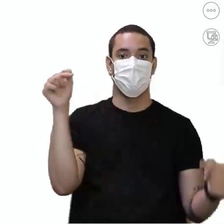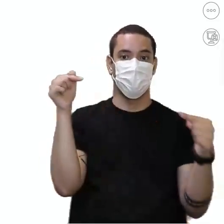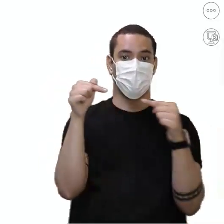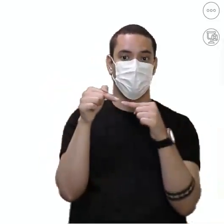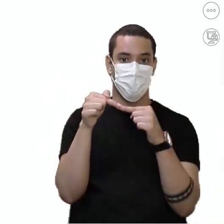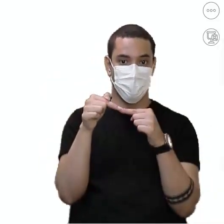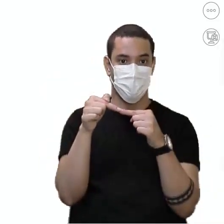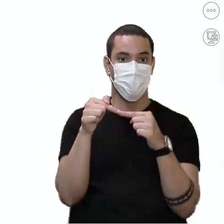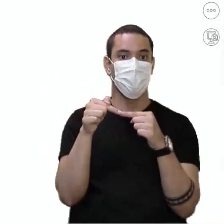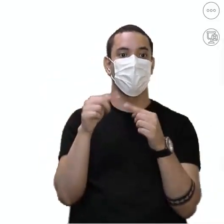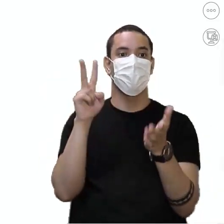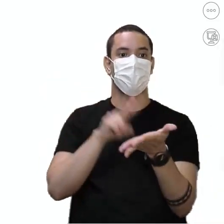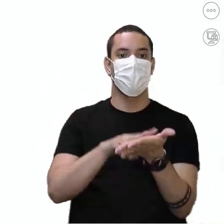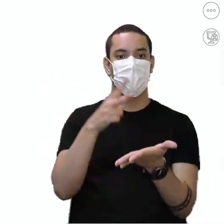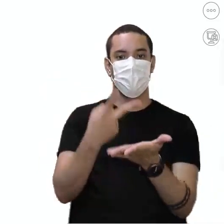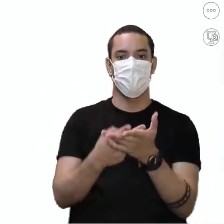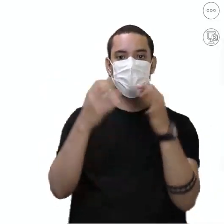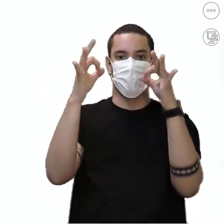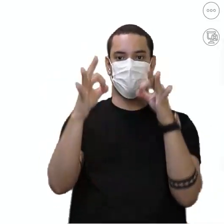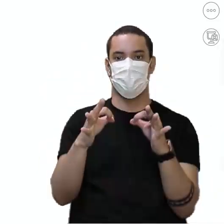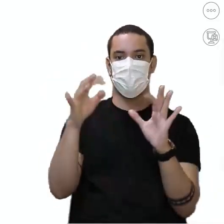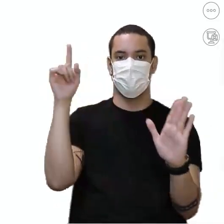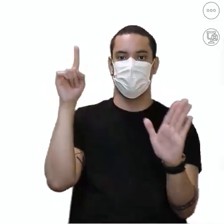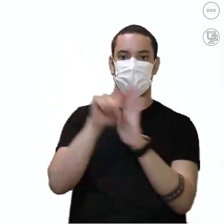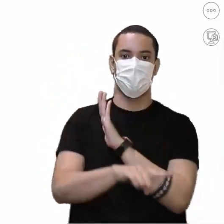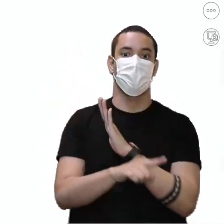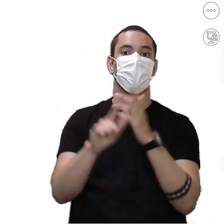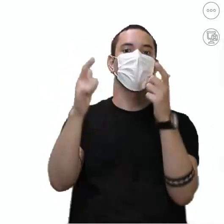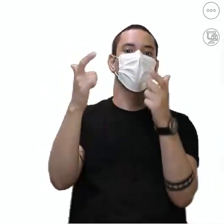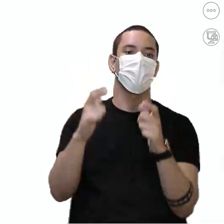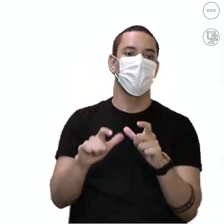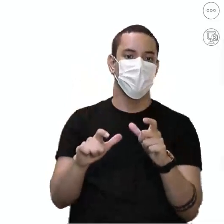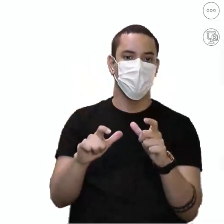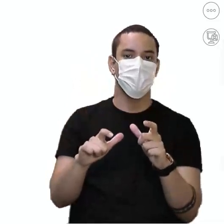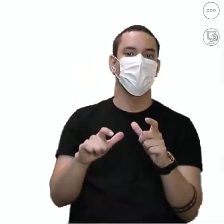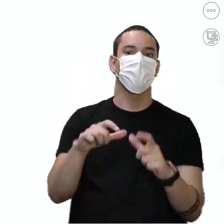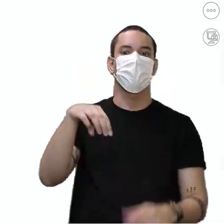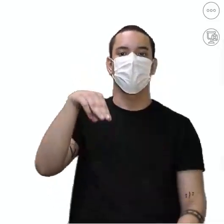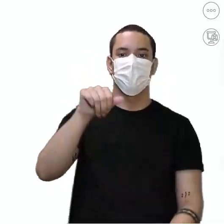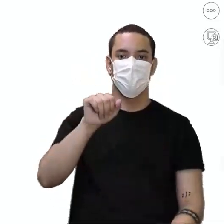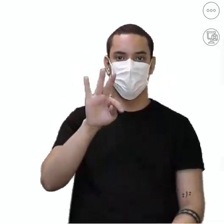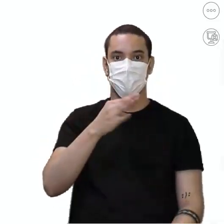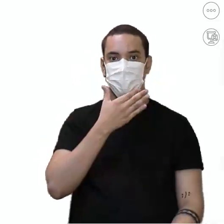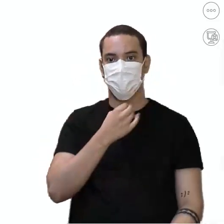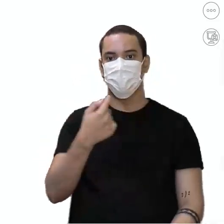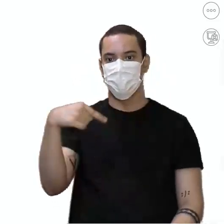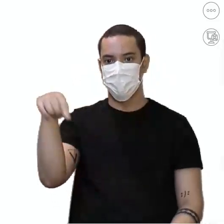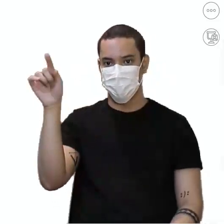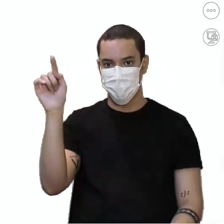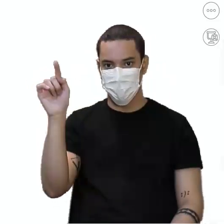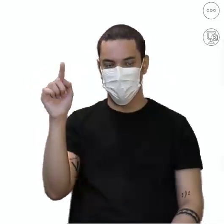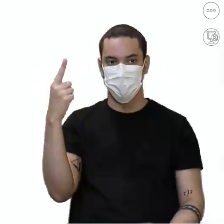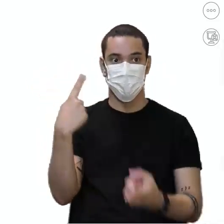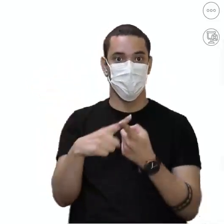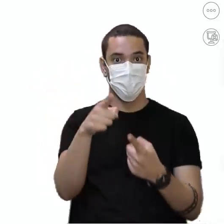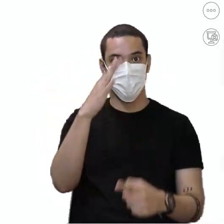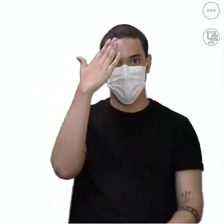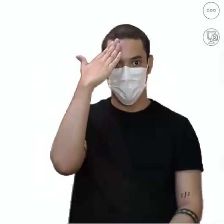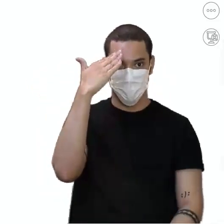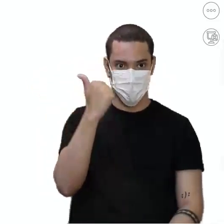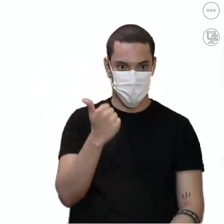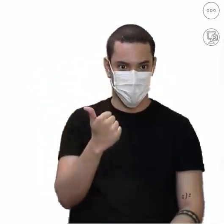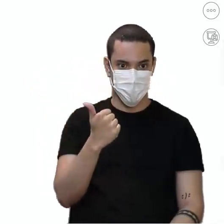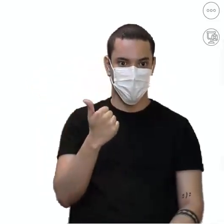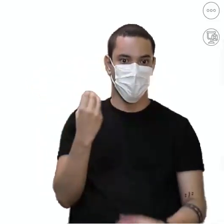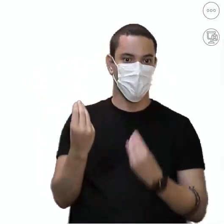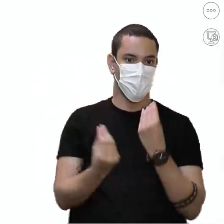que apresenta uma tradução adequada para a pergunta para onde Matt foi. Porque aqui você já sabe